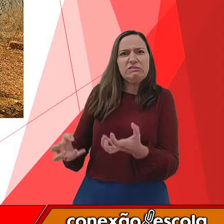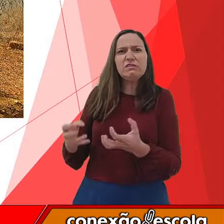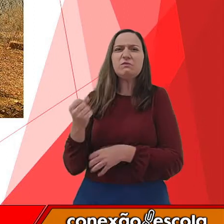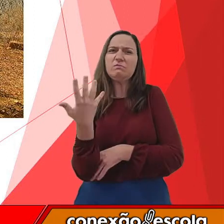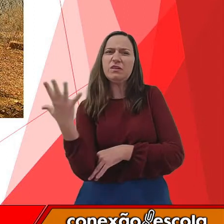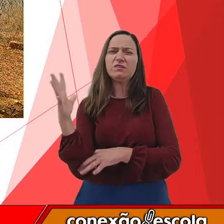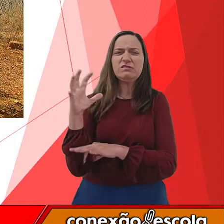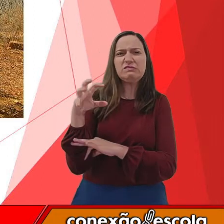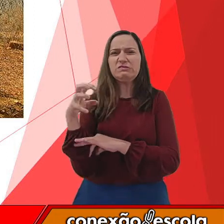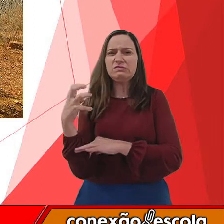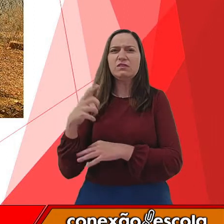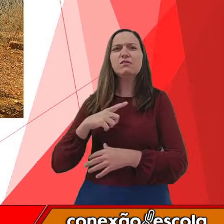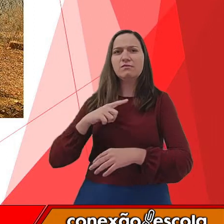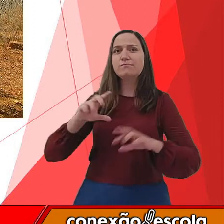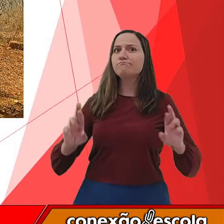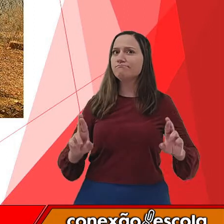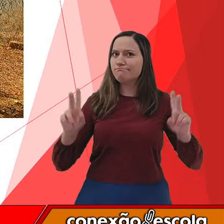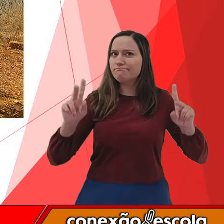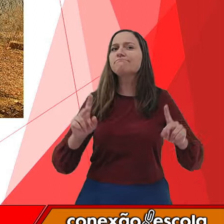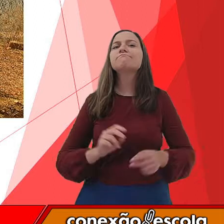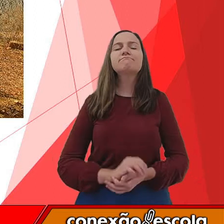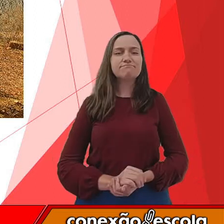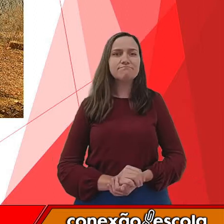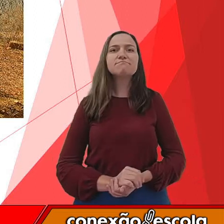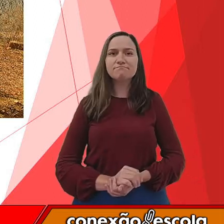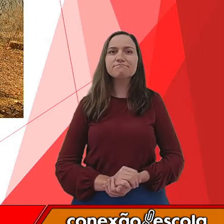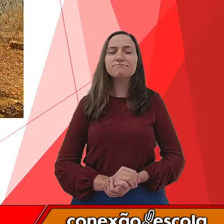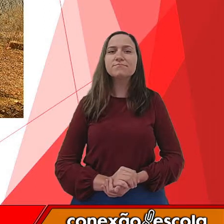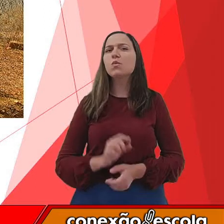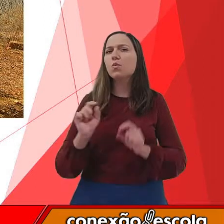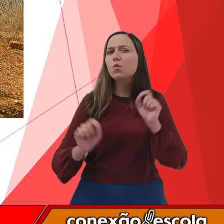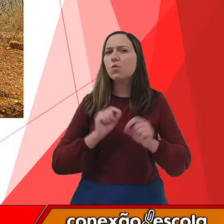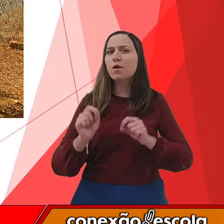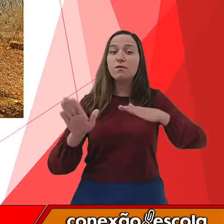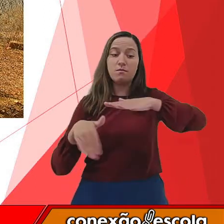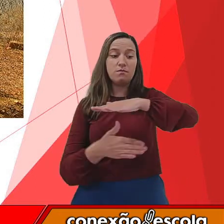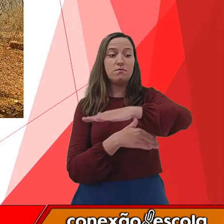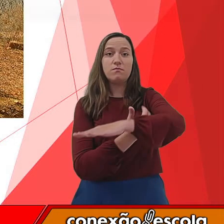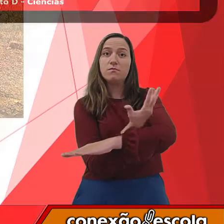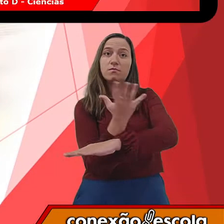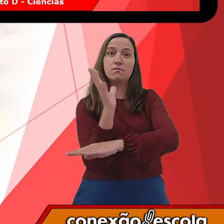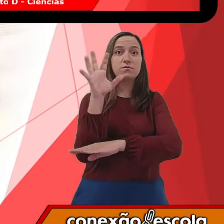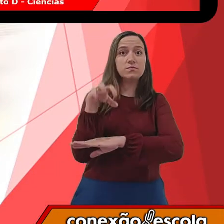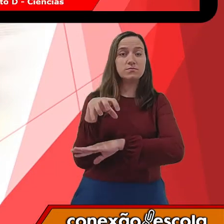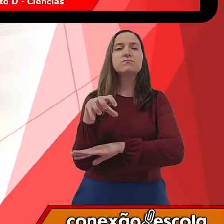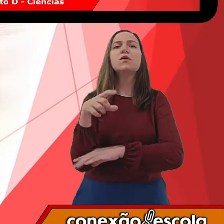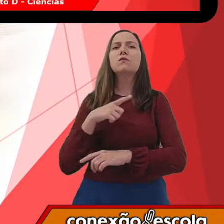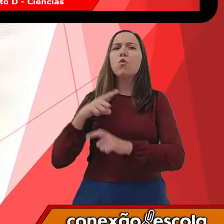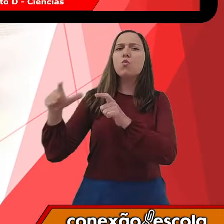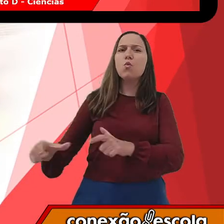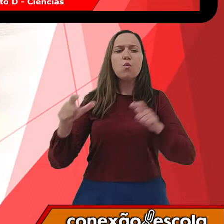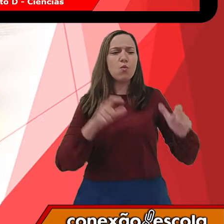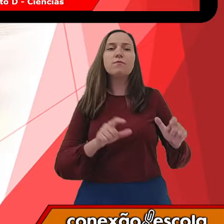totalmente diferentes das encontradas no Pantanal. Sendo assim, o ecossistema de uma determinada região pode ser